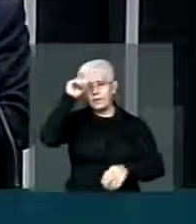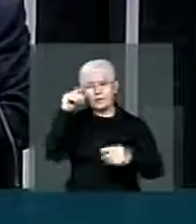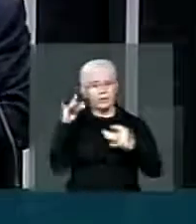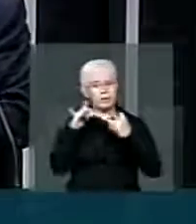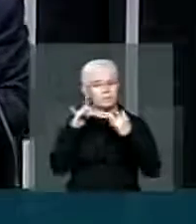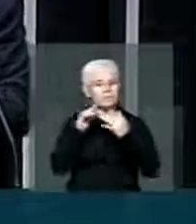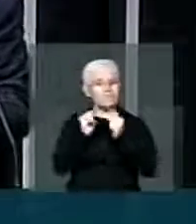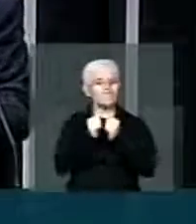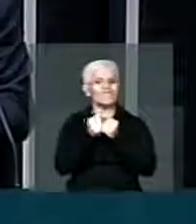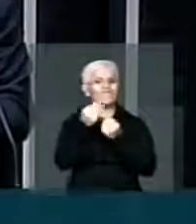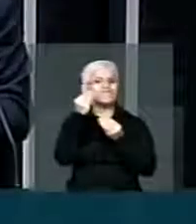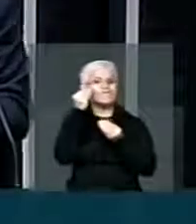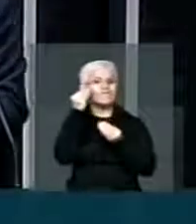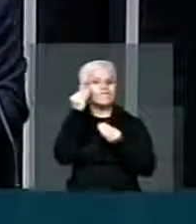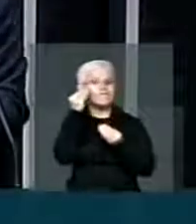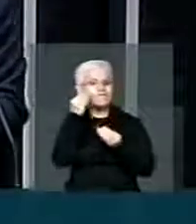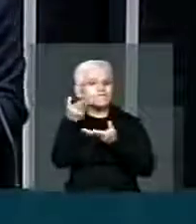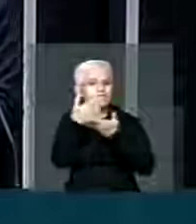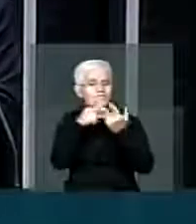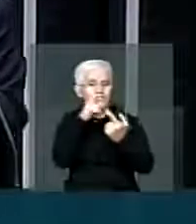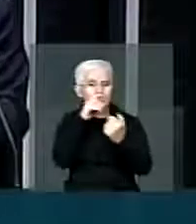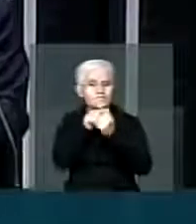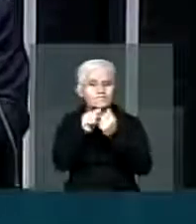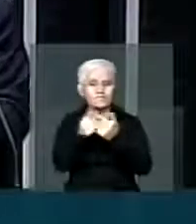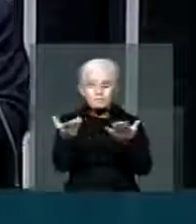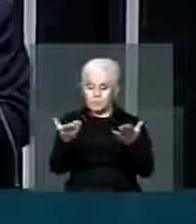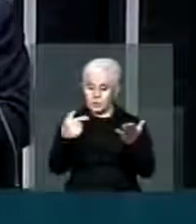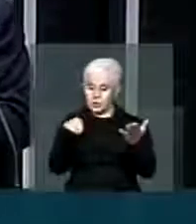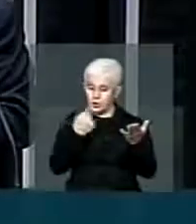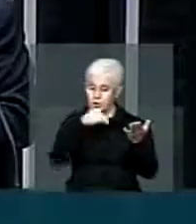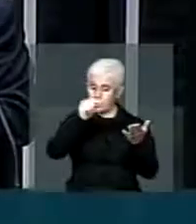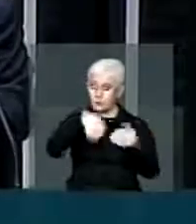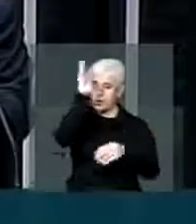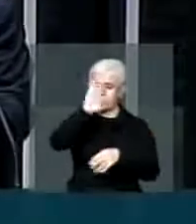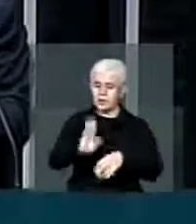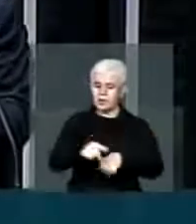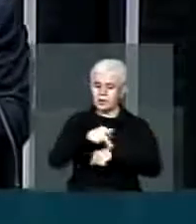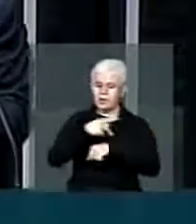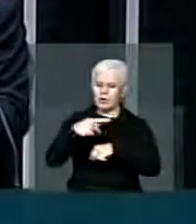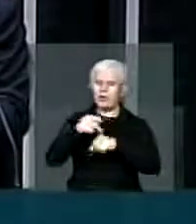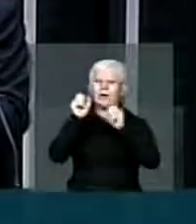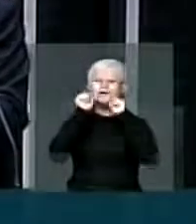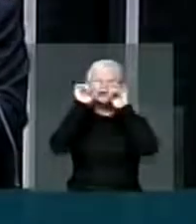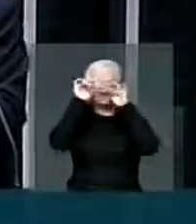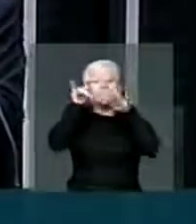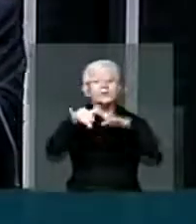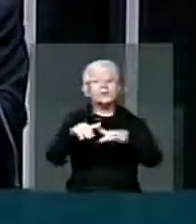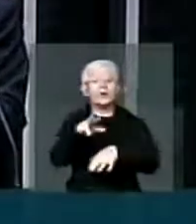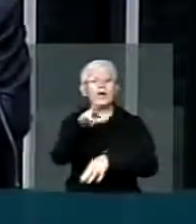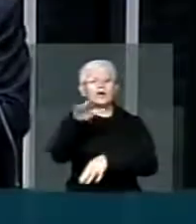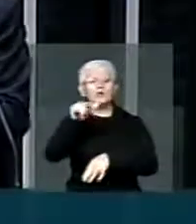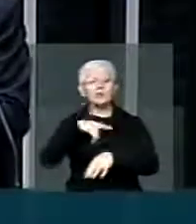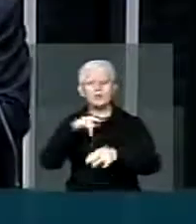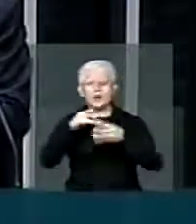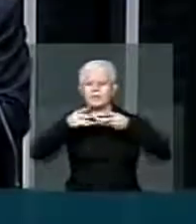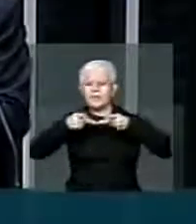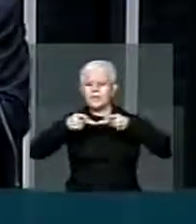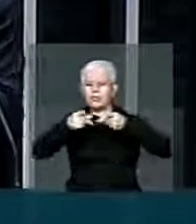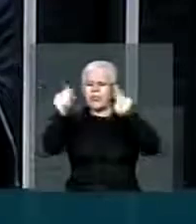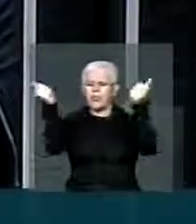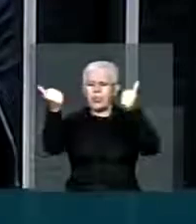realidade. E nós, senhor presidente, como somos um país abençoado, que graças a Deus nunca conviveu com grandes